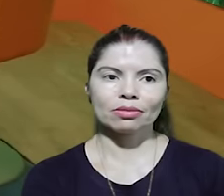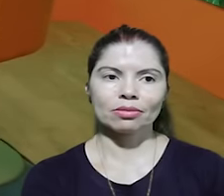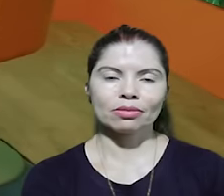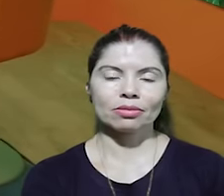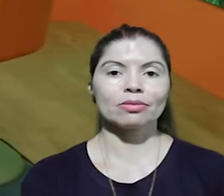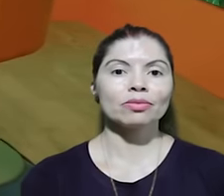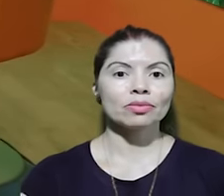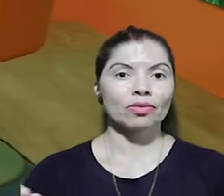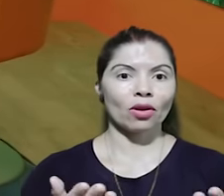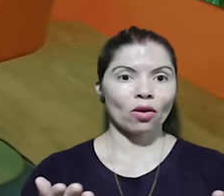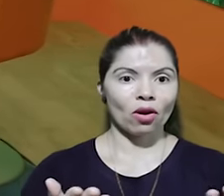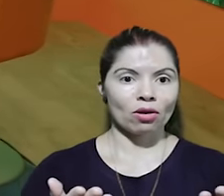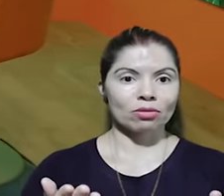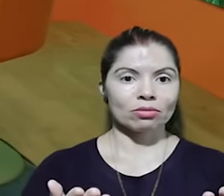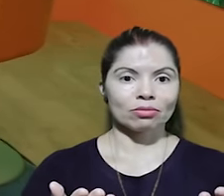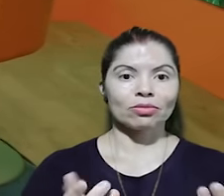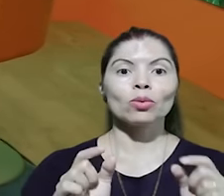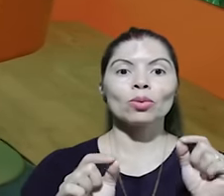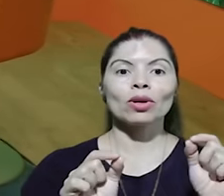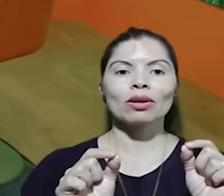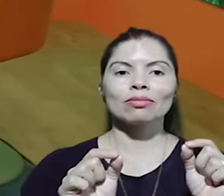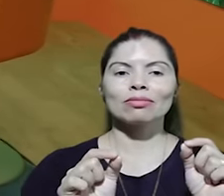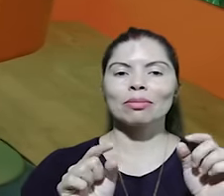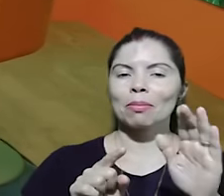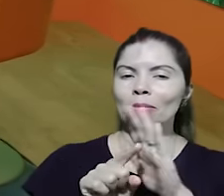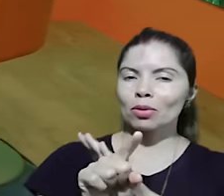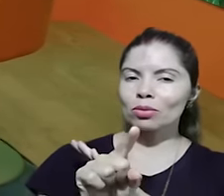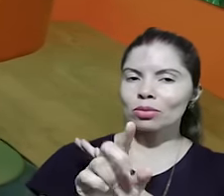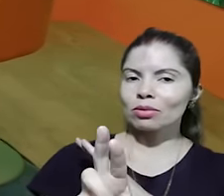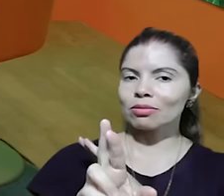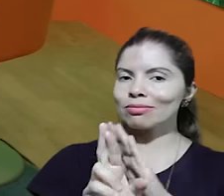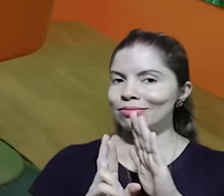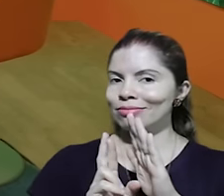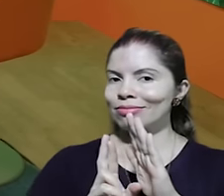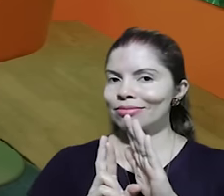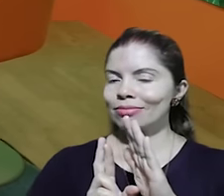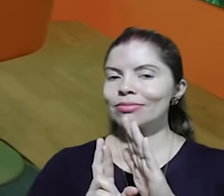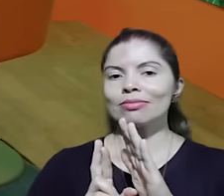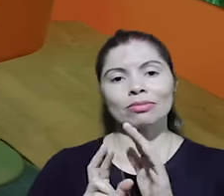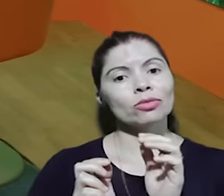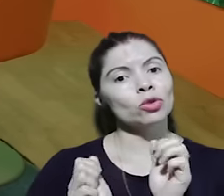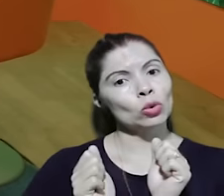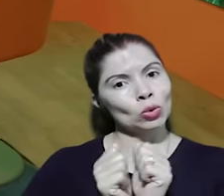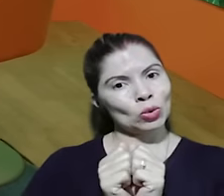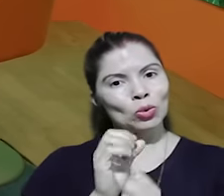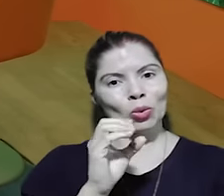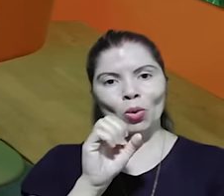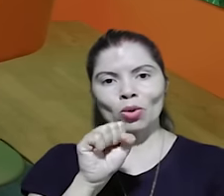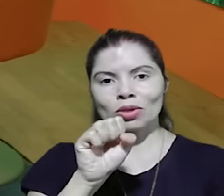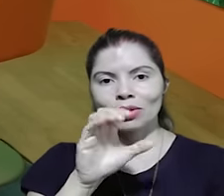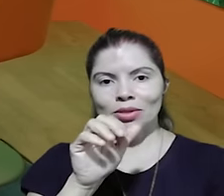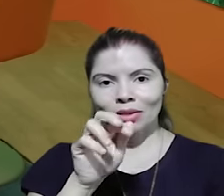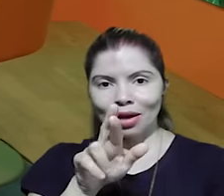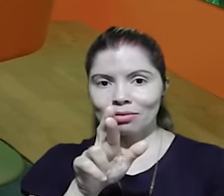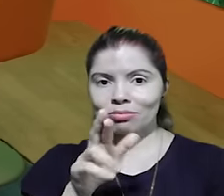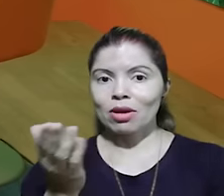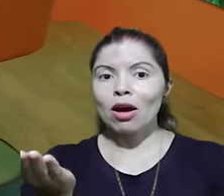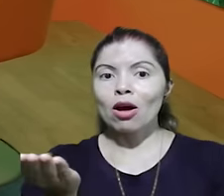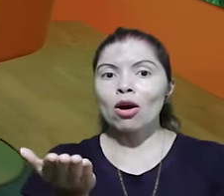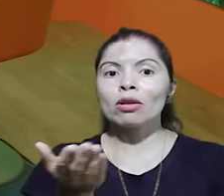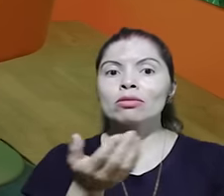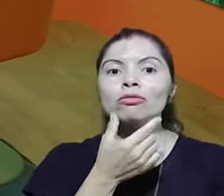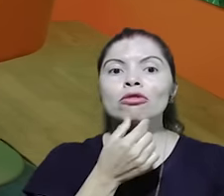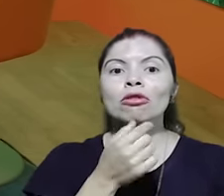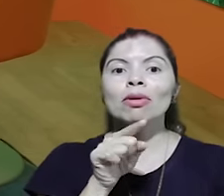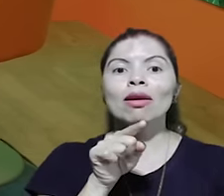e agora nós vamos pra parte de perguntas e respostas e para fazer companhia pro Oscar a gente tem a presença do consultor Emerson